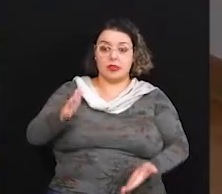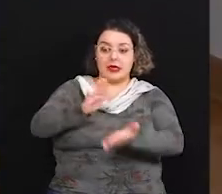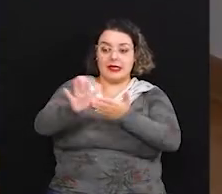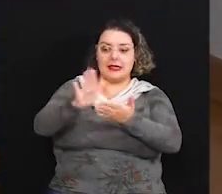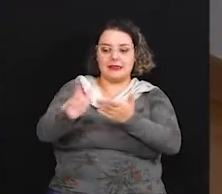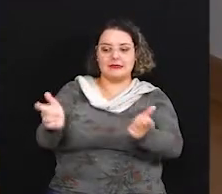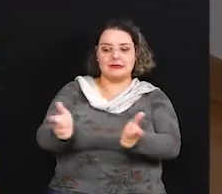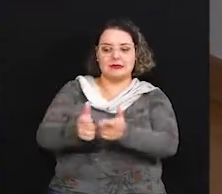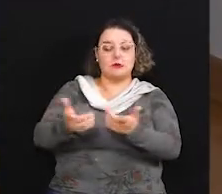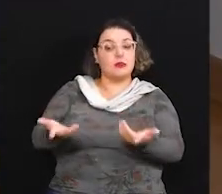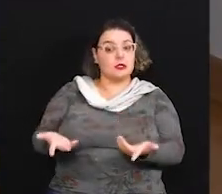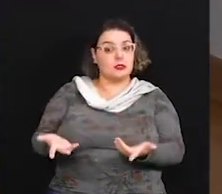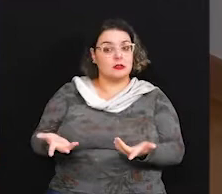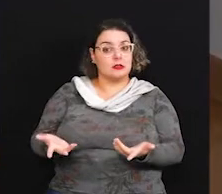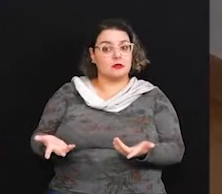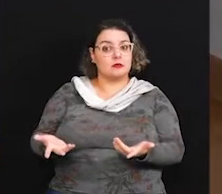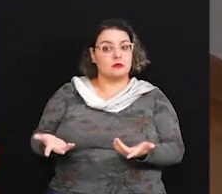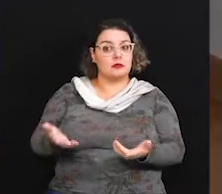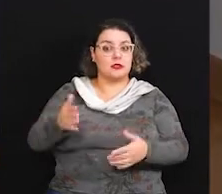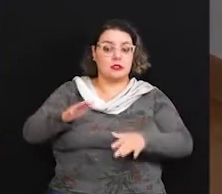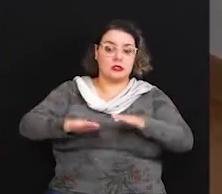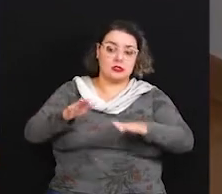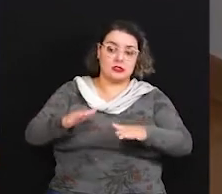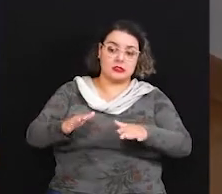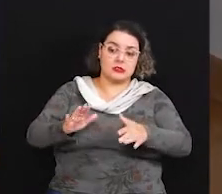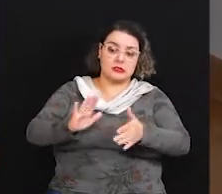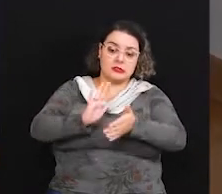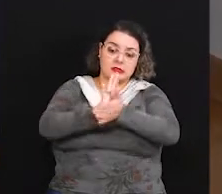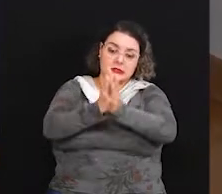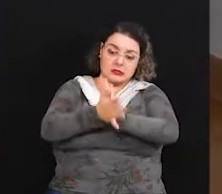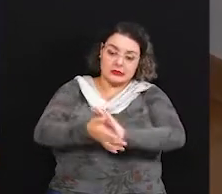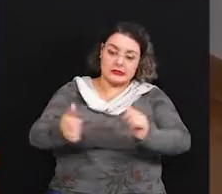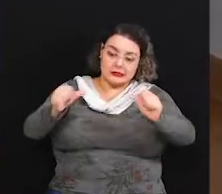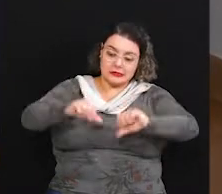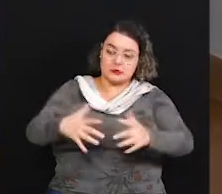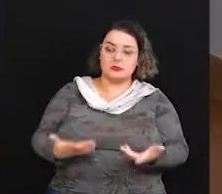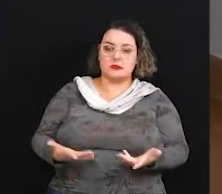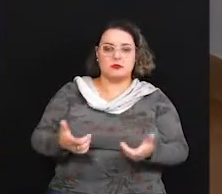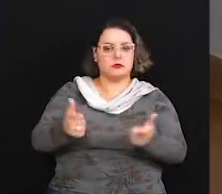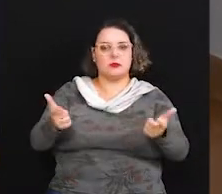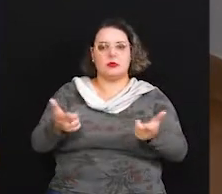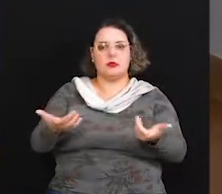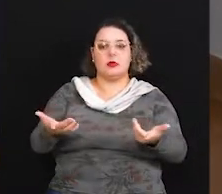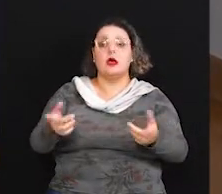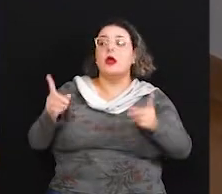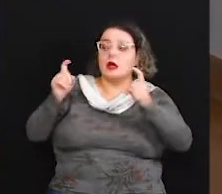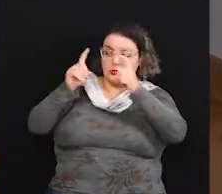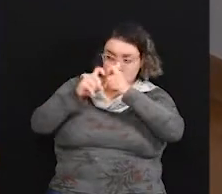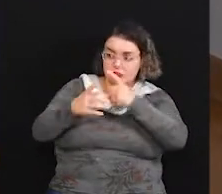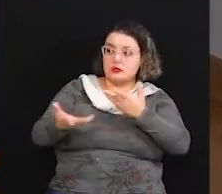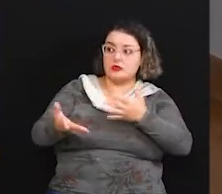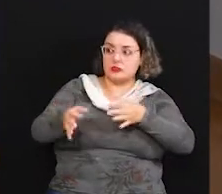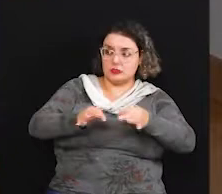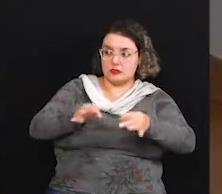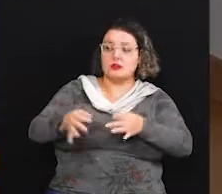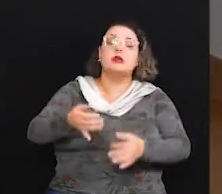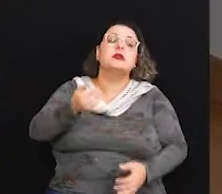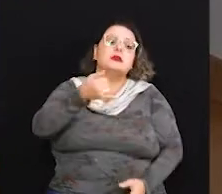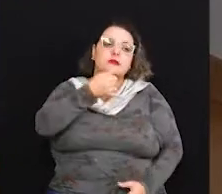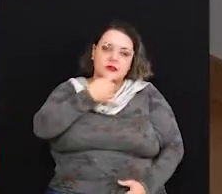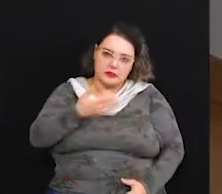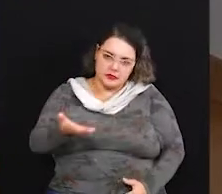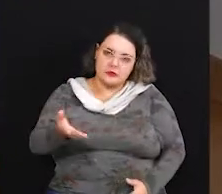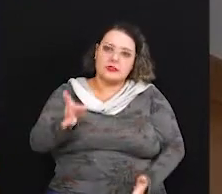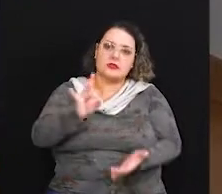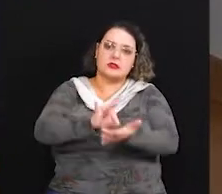nos ajudou a não ser tão prejudicado. O que é muito raro, às vezes, em organizações. Assim, sim. Infelizmente é